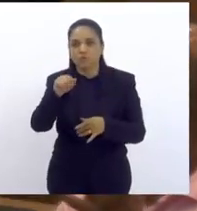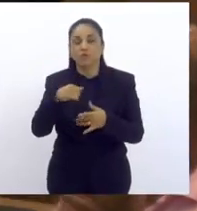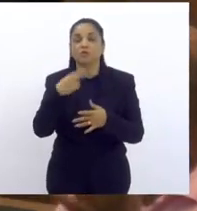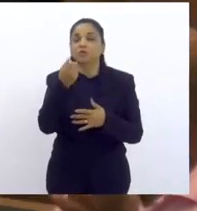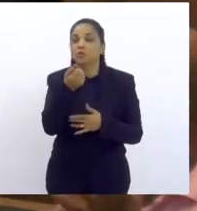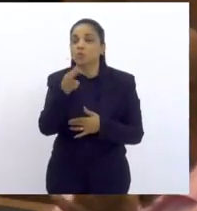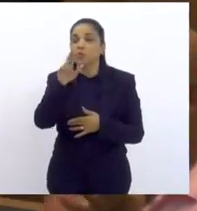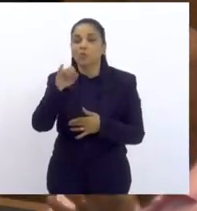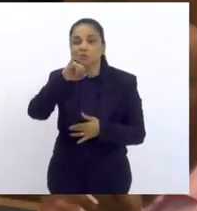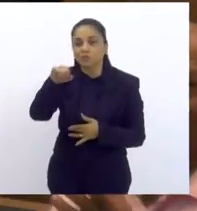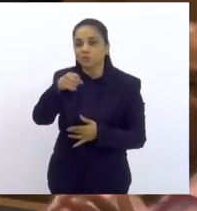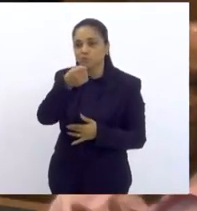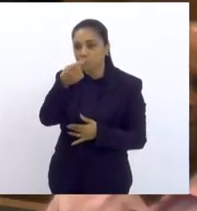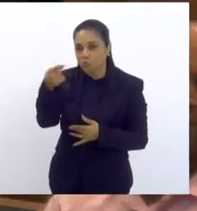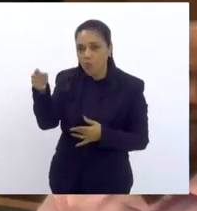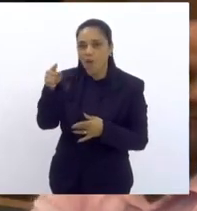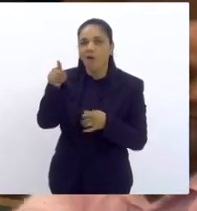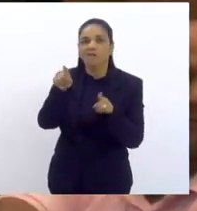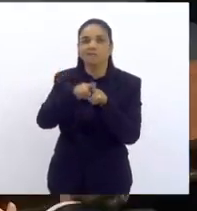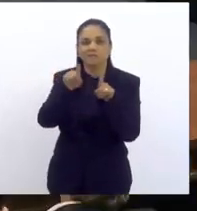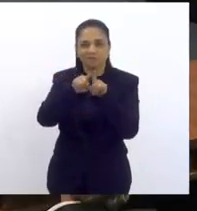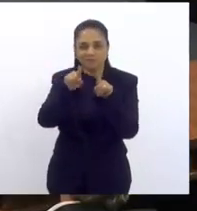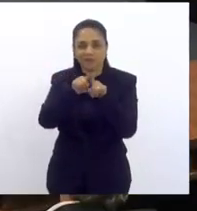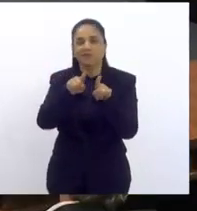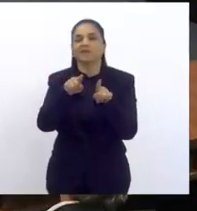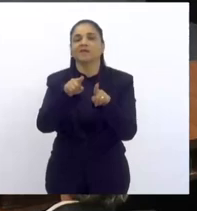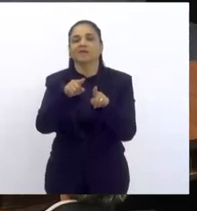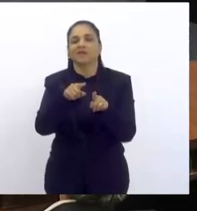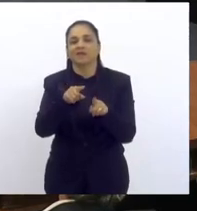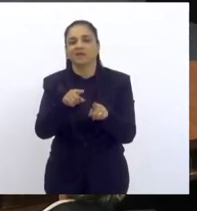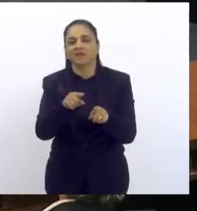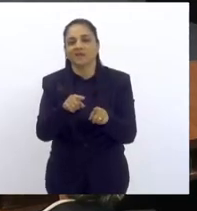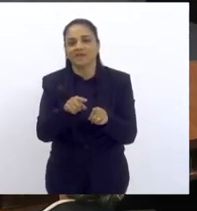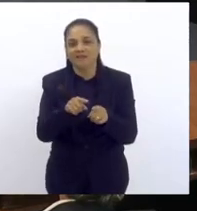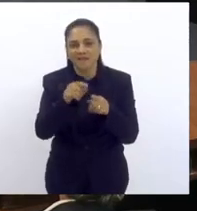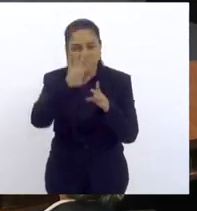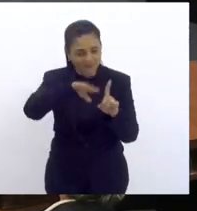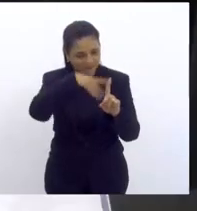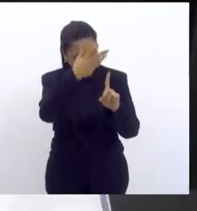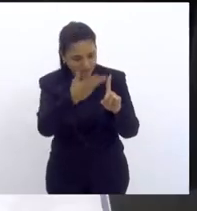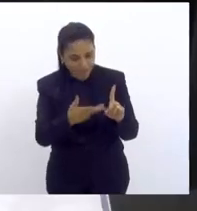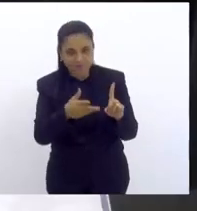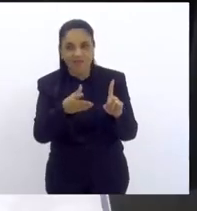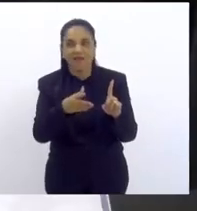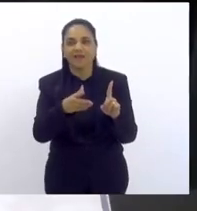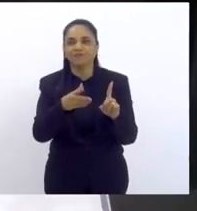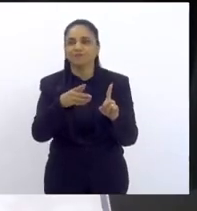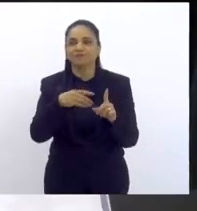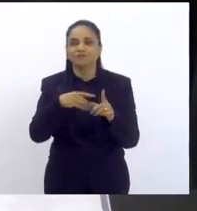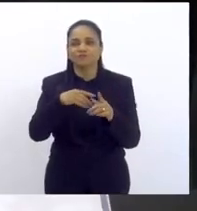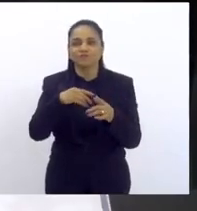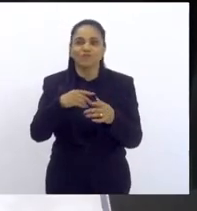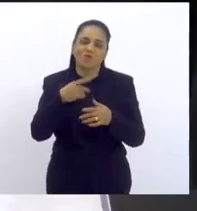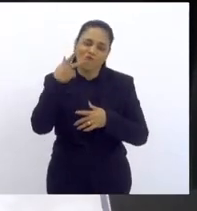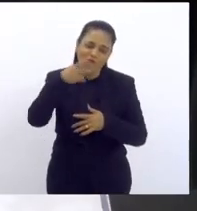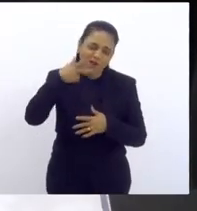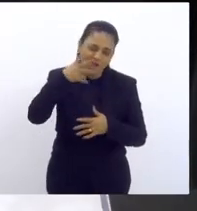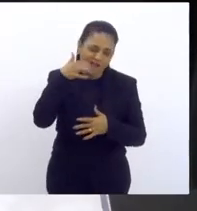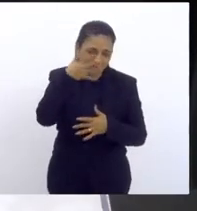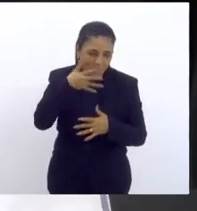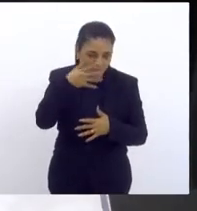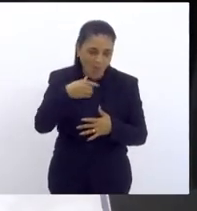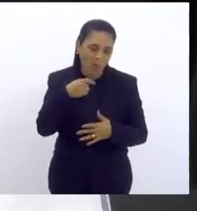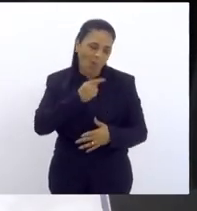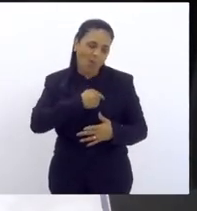por favor Dr João vazita é isso aí é eu não vou falar muito não acho que o coração